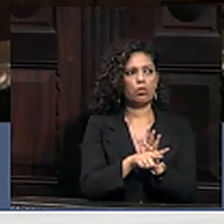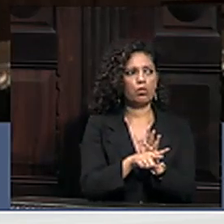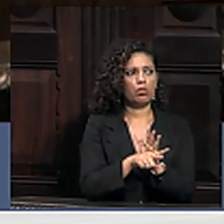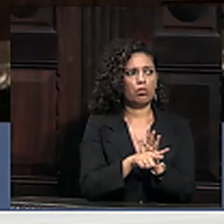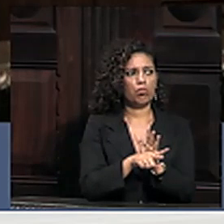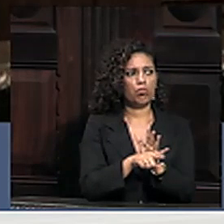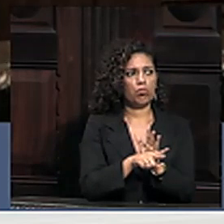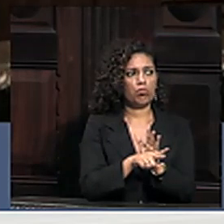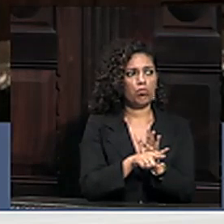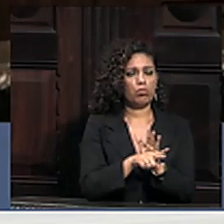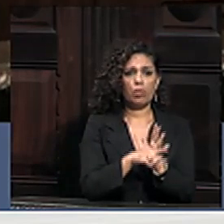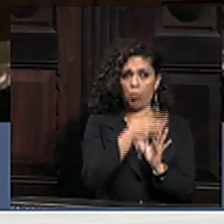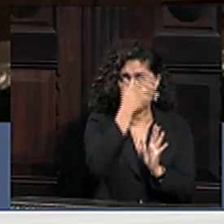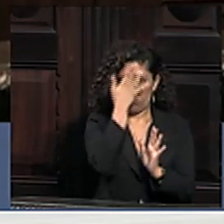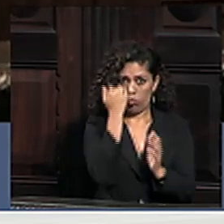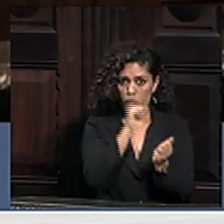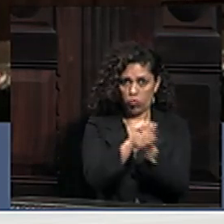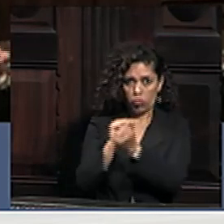pessoas foram presas